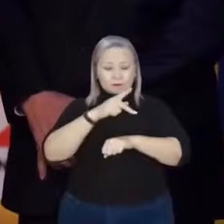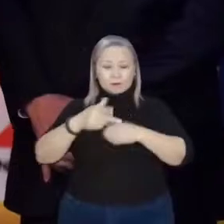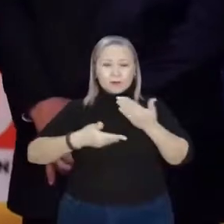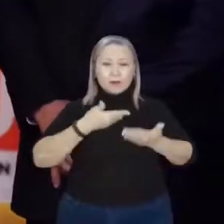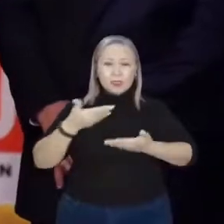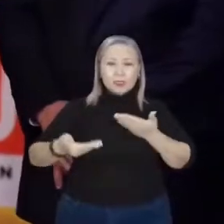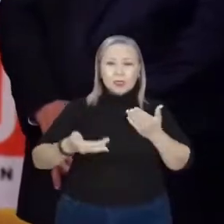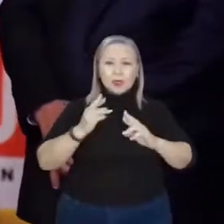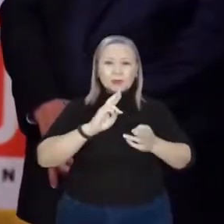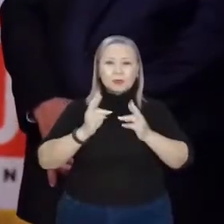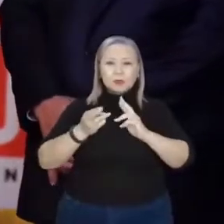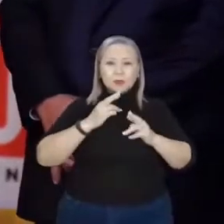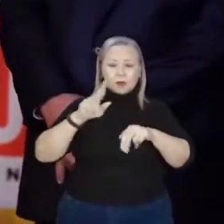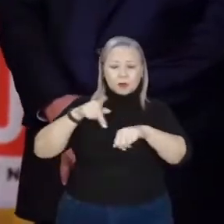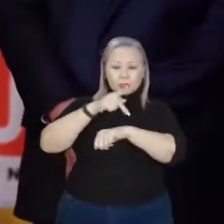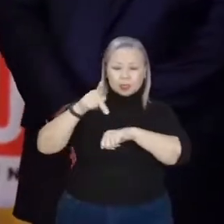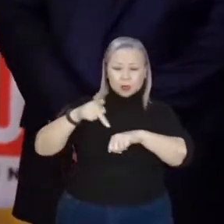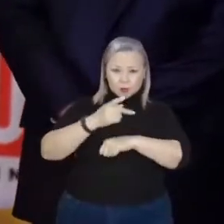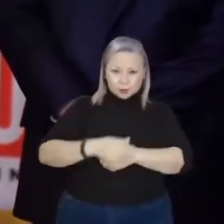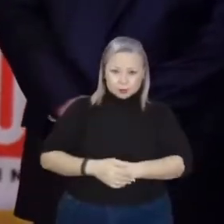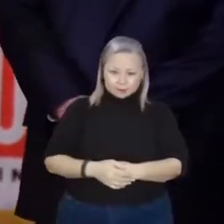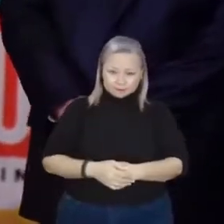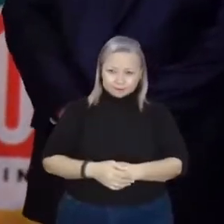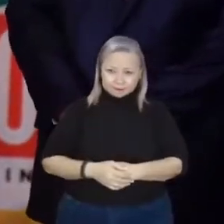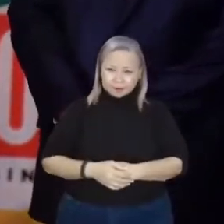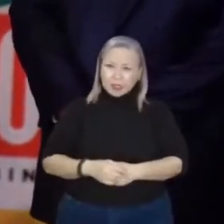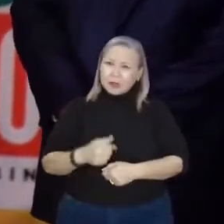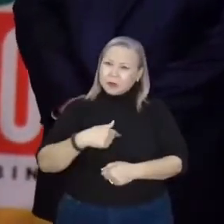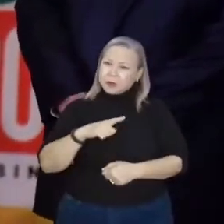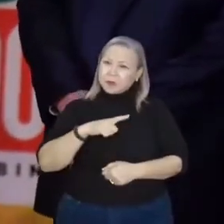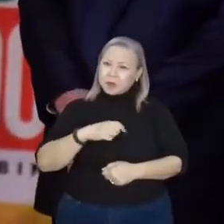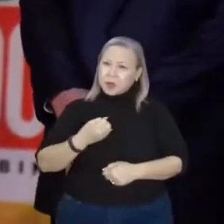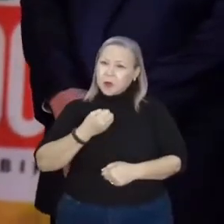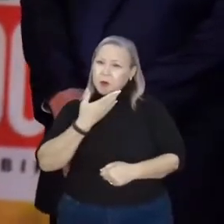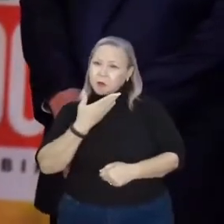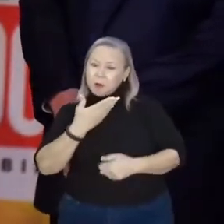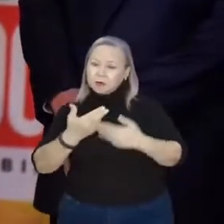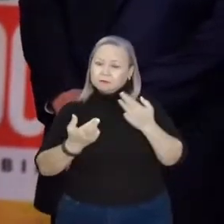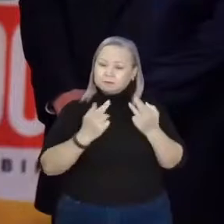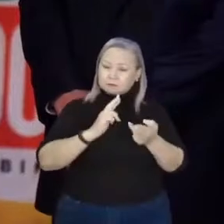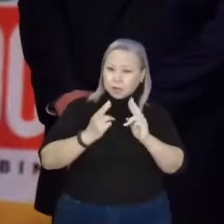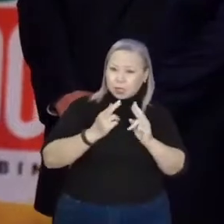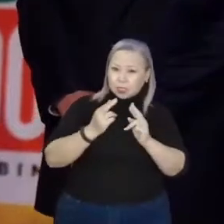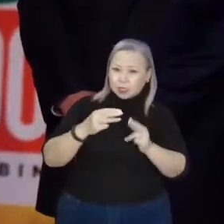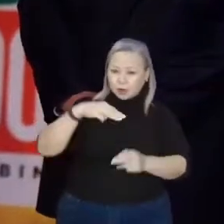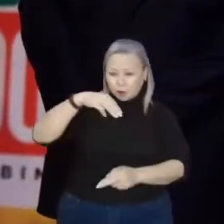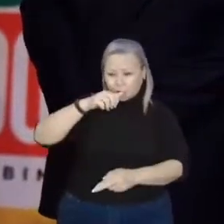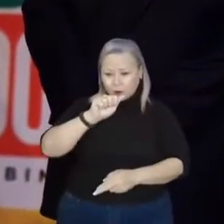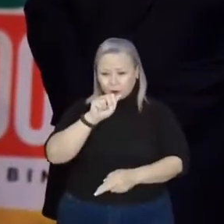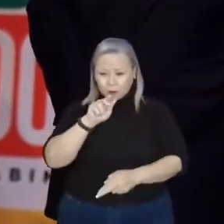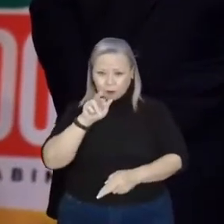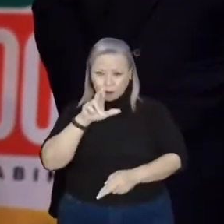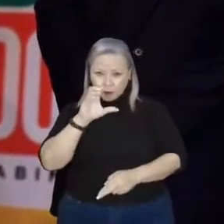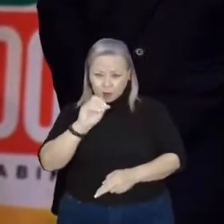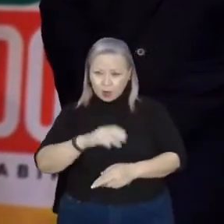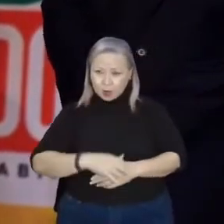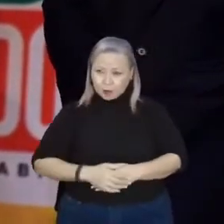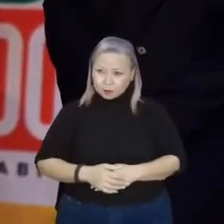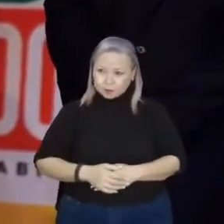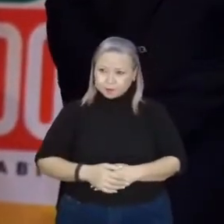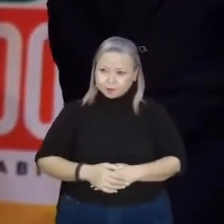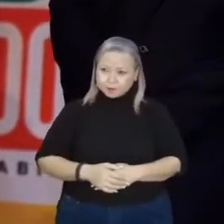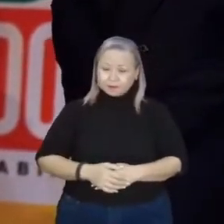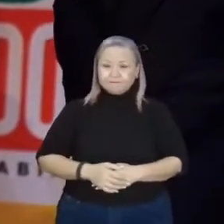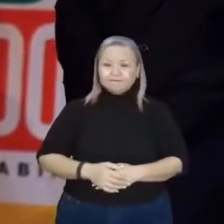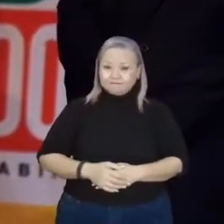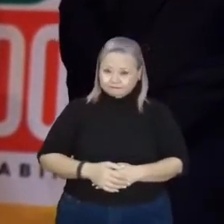relação com Mauro Vieira. Tive uma extraordinária relação quando o presidente e resolvi escolhê-lo